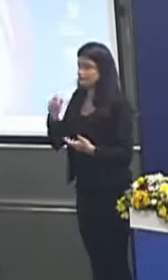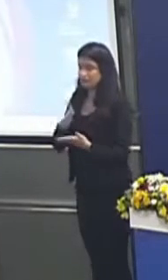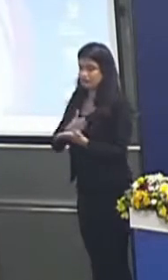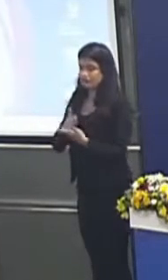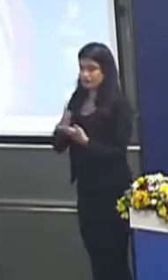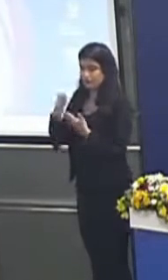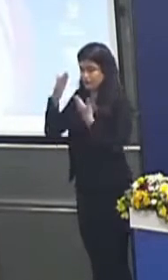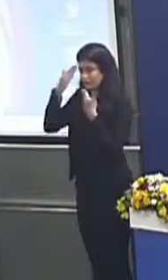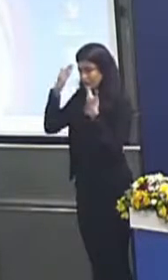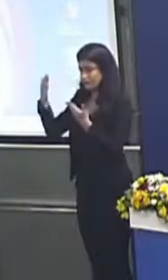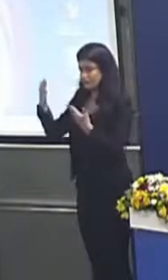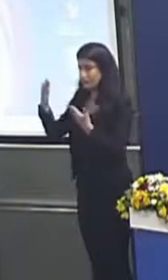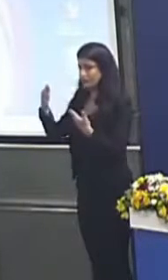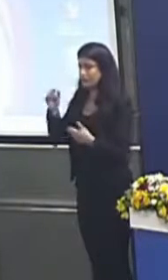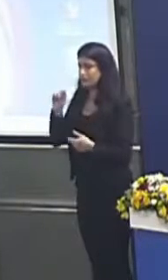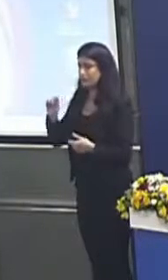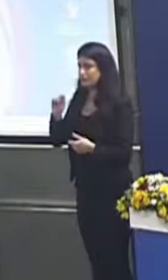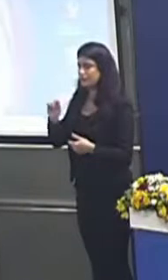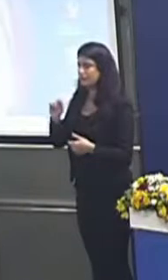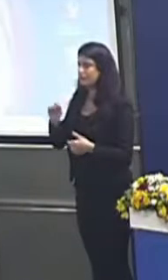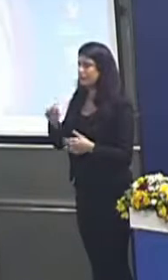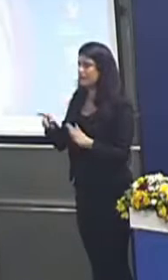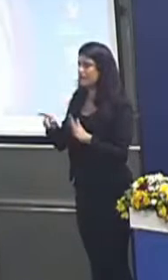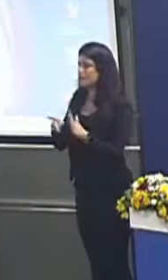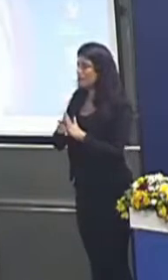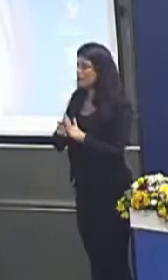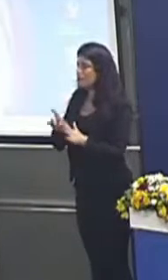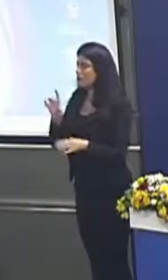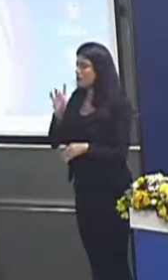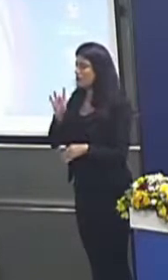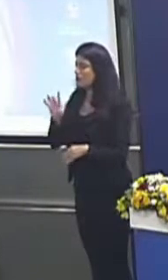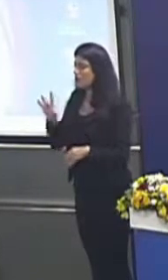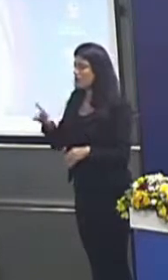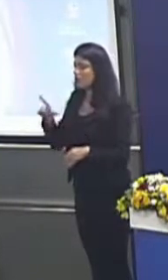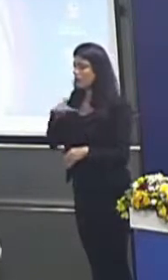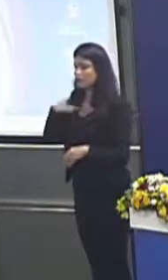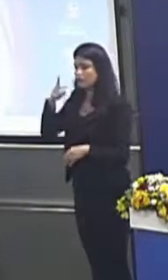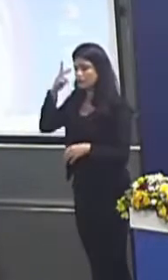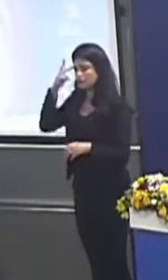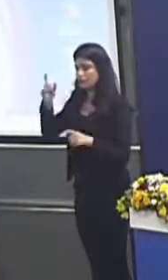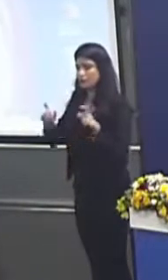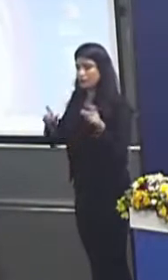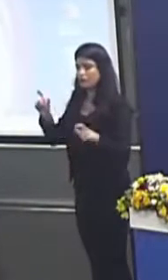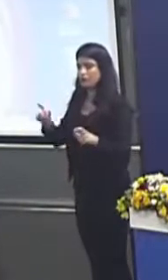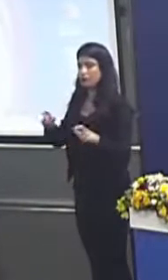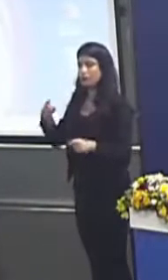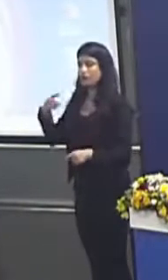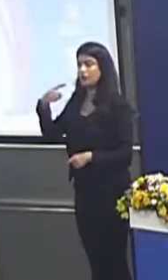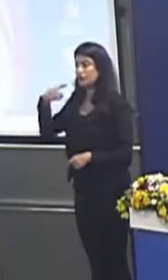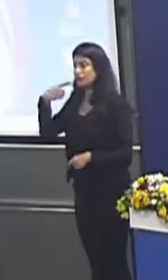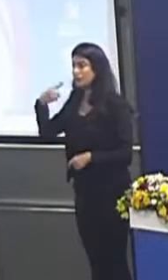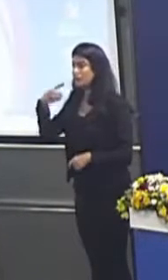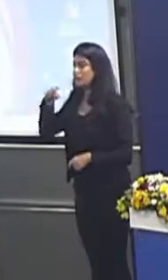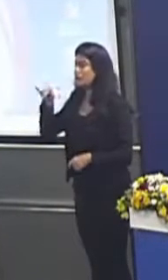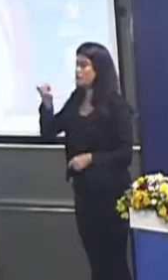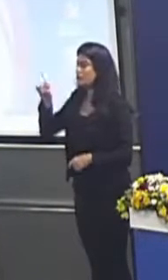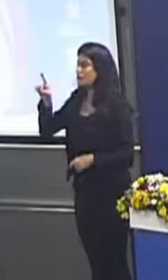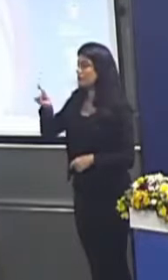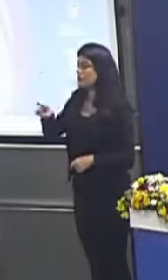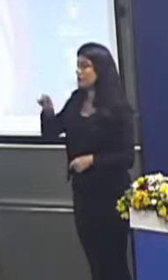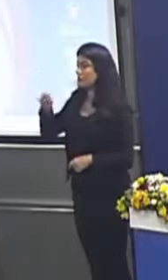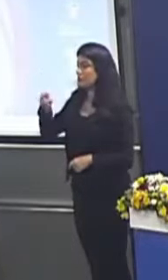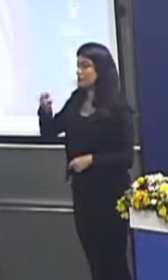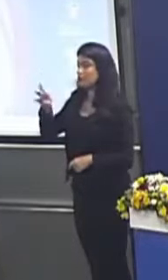iniciar agradecendo, né, aos parlamentares, aqui na pessoa do deputado José Américo. Muito obrigada,